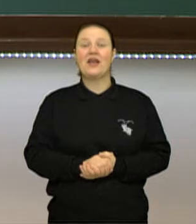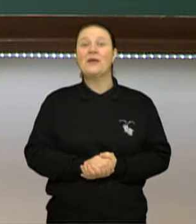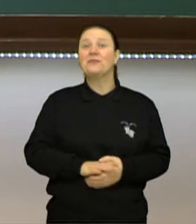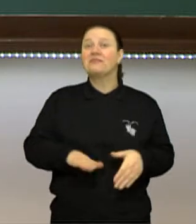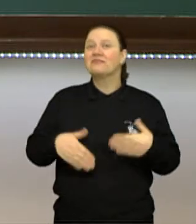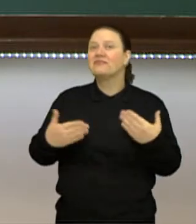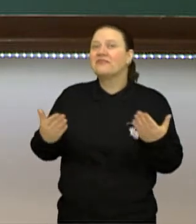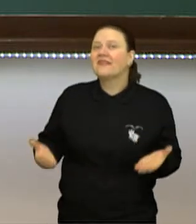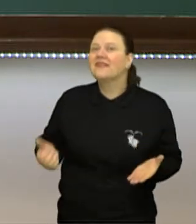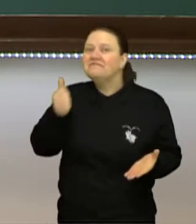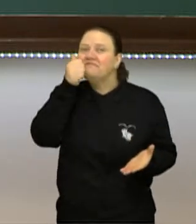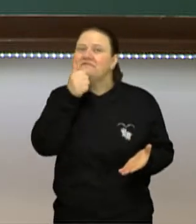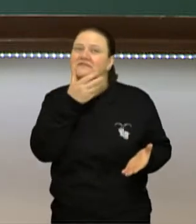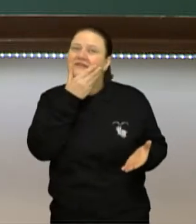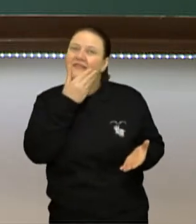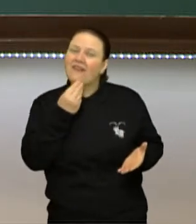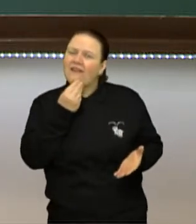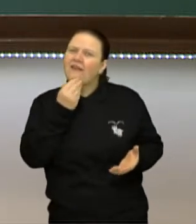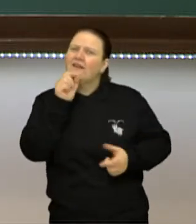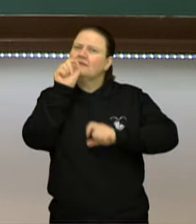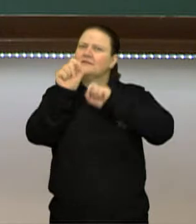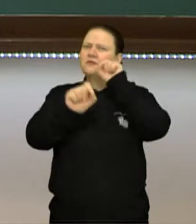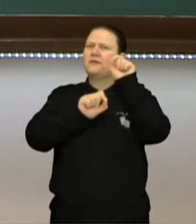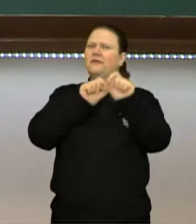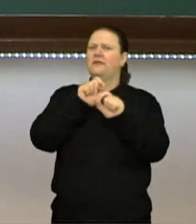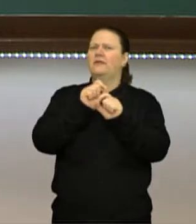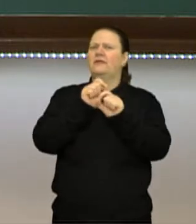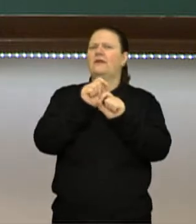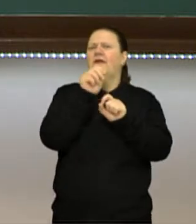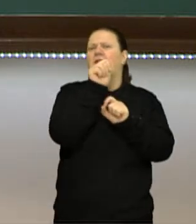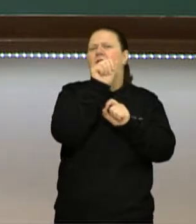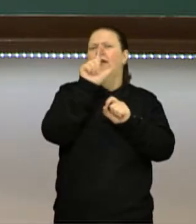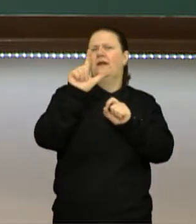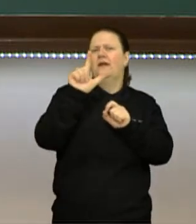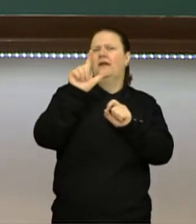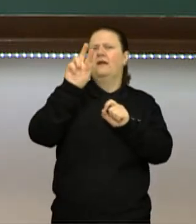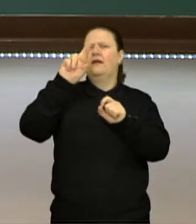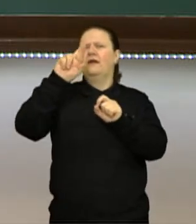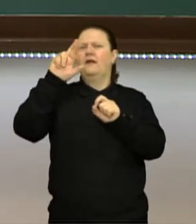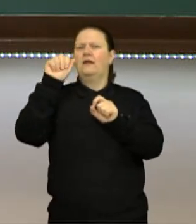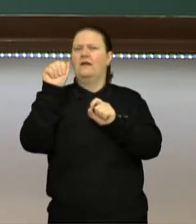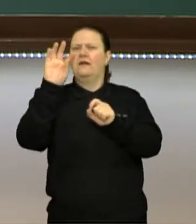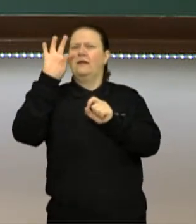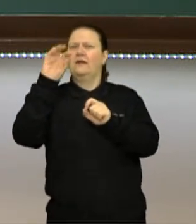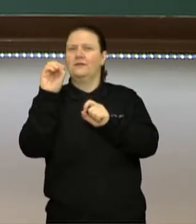E aí, chicos e chicas, o que será a rato? Vamos a ver.